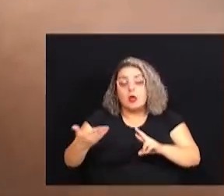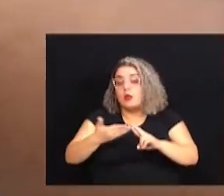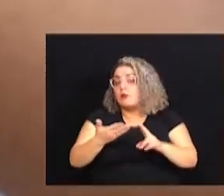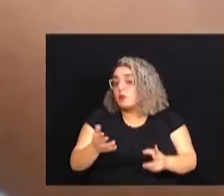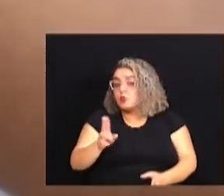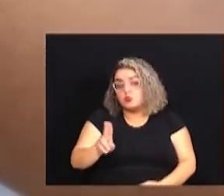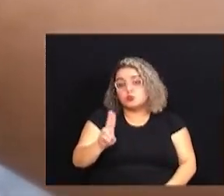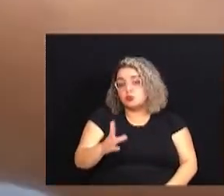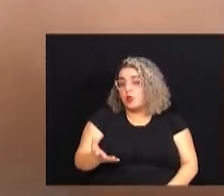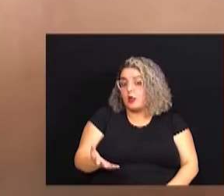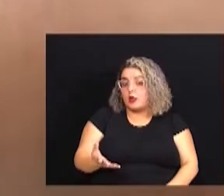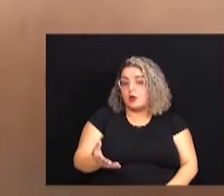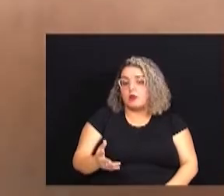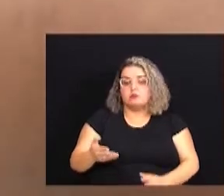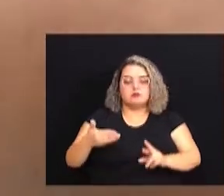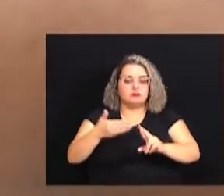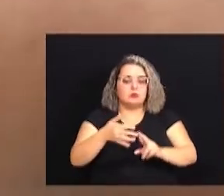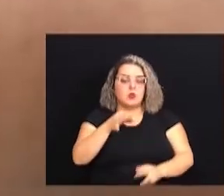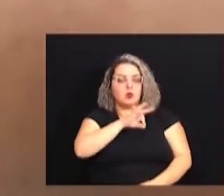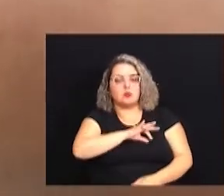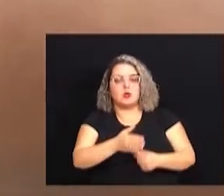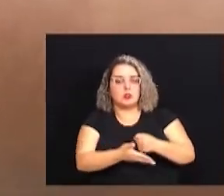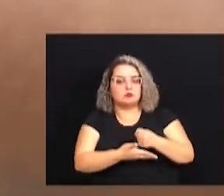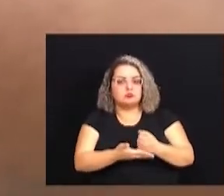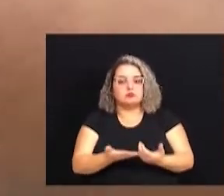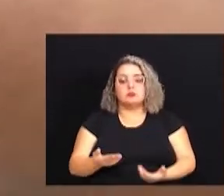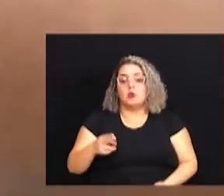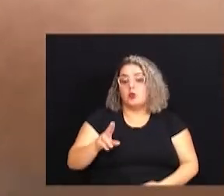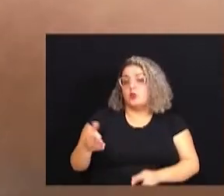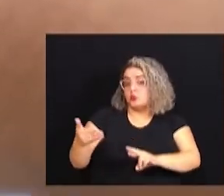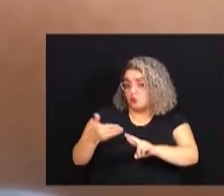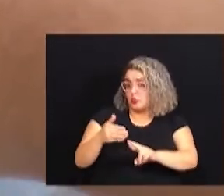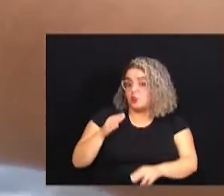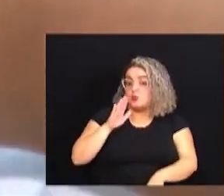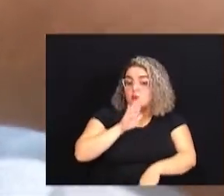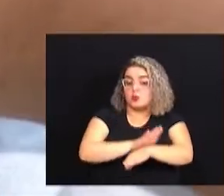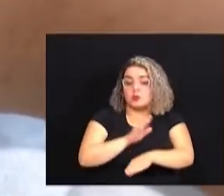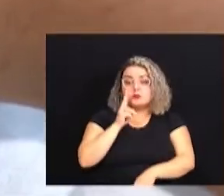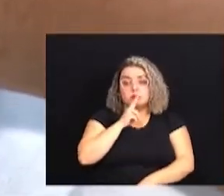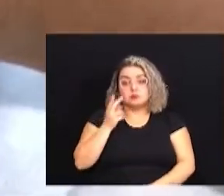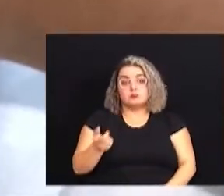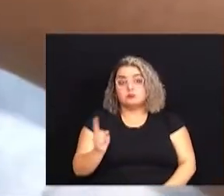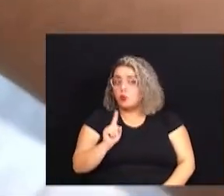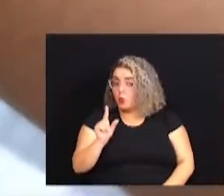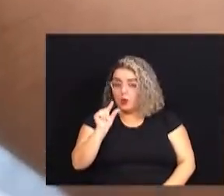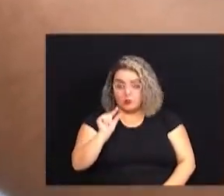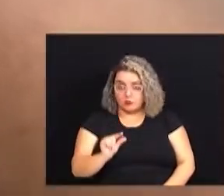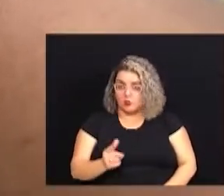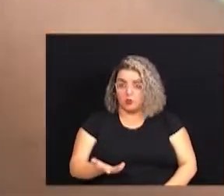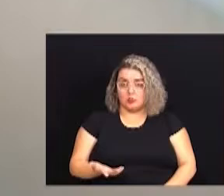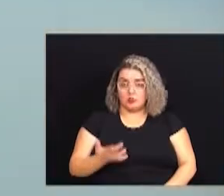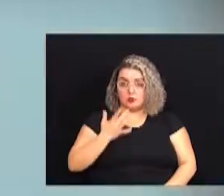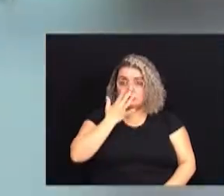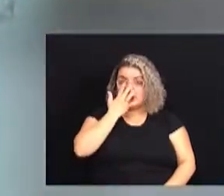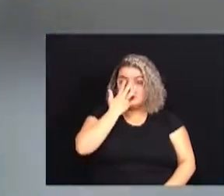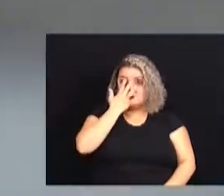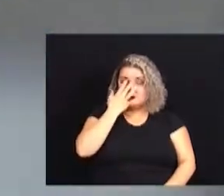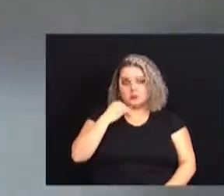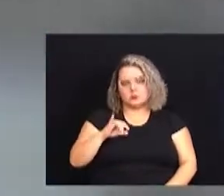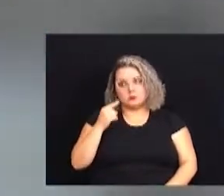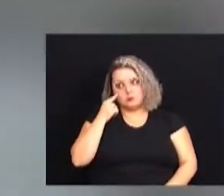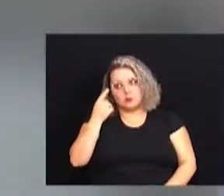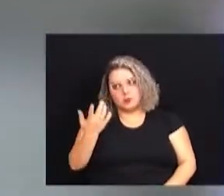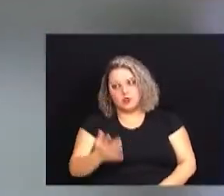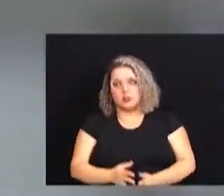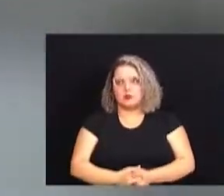ponto de referência. Se você usar, por exemplo, como referência o salário mínimo ou usar como referência o auxílio emergencial, não é um valor pequeno. Se